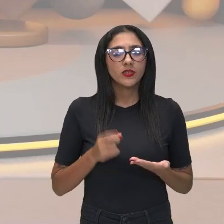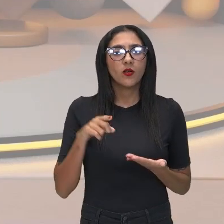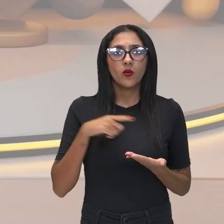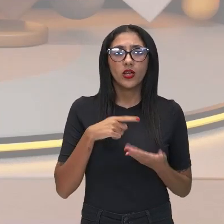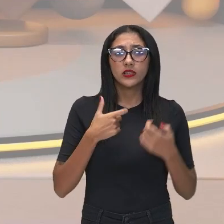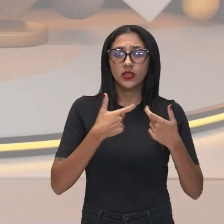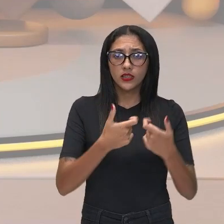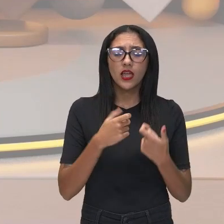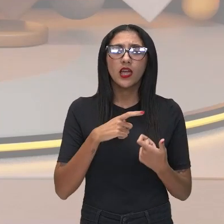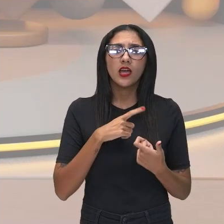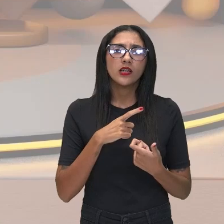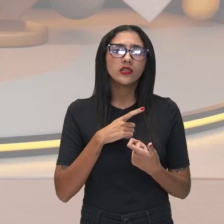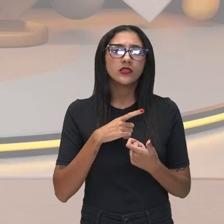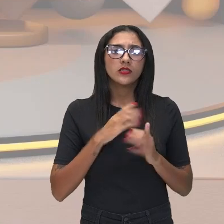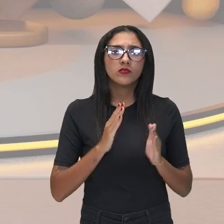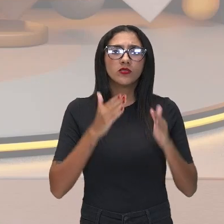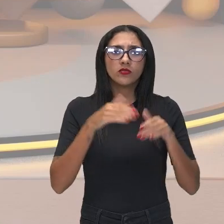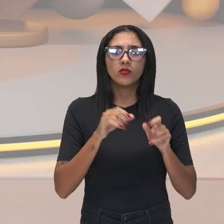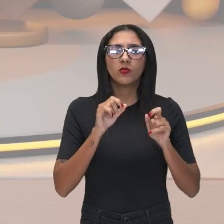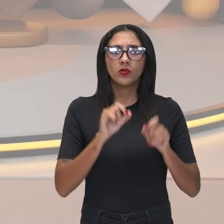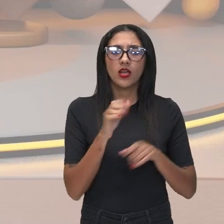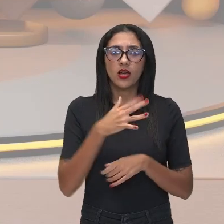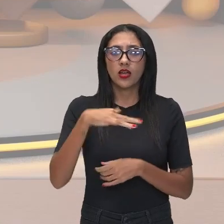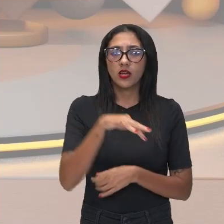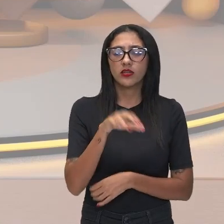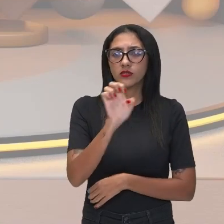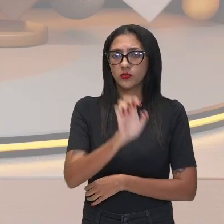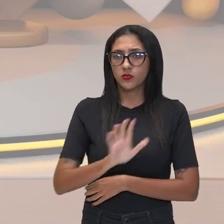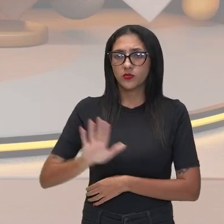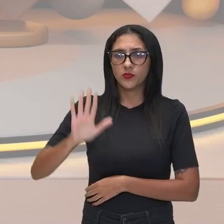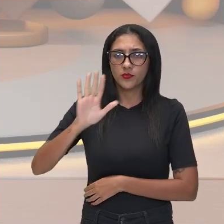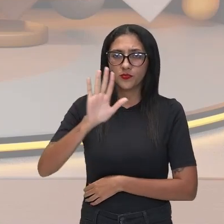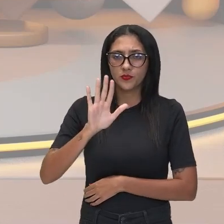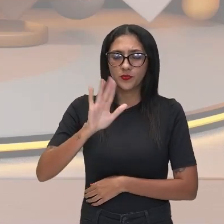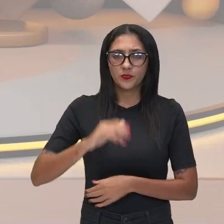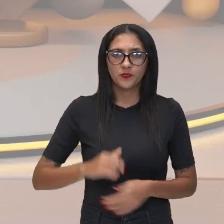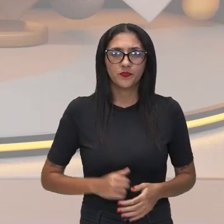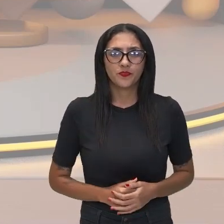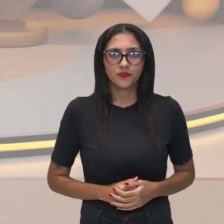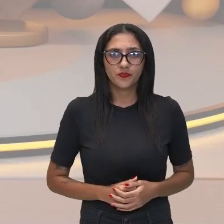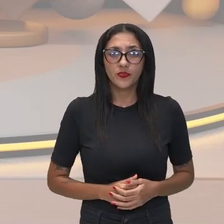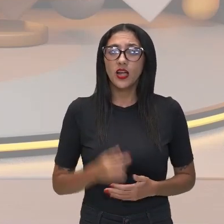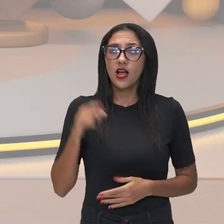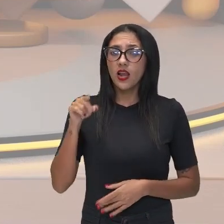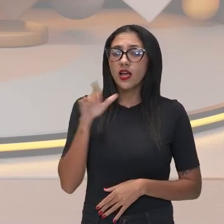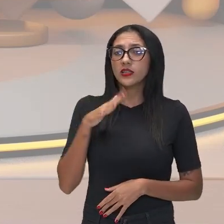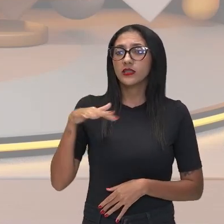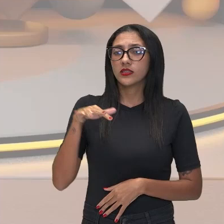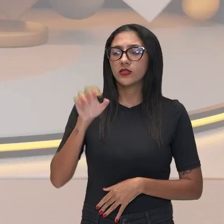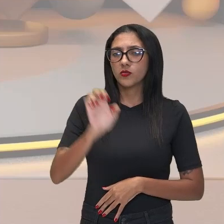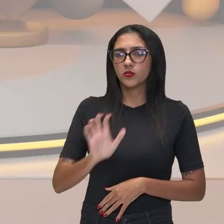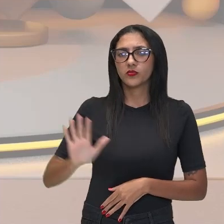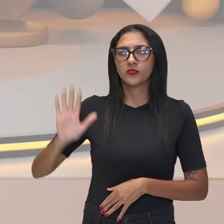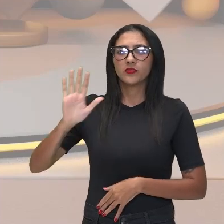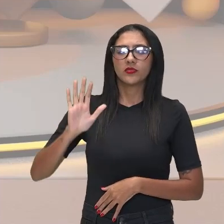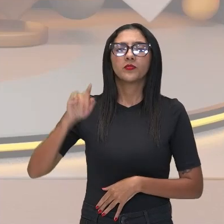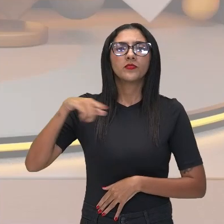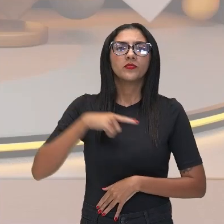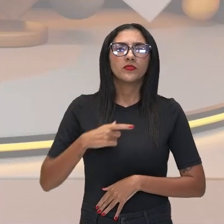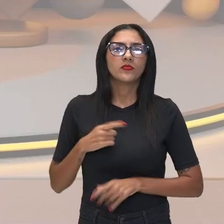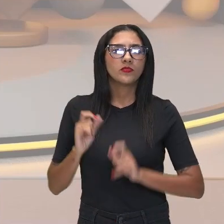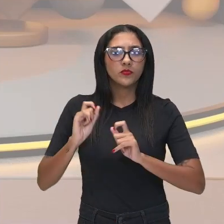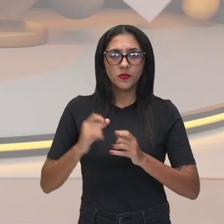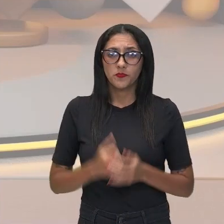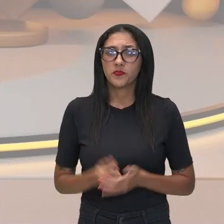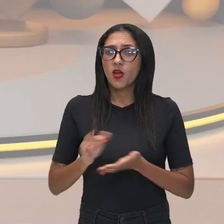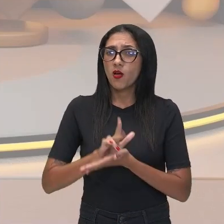como cenário a Europa, né? Então lá naquela região do continente europeu, nós tivemos ali